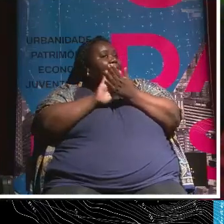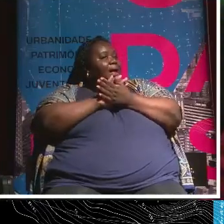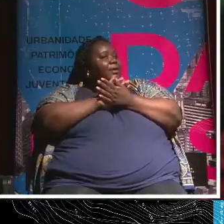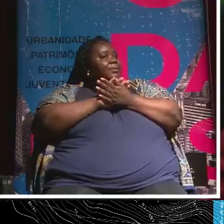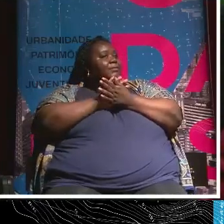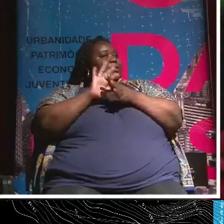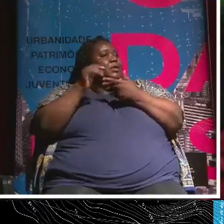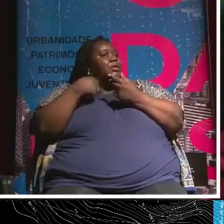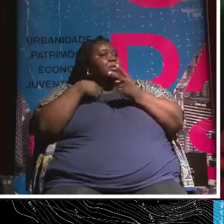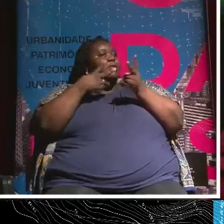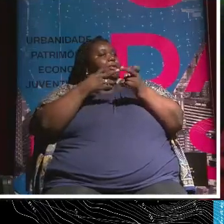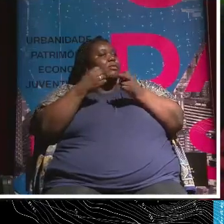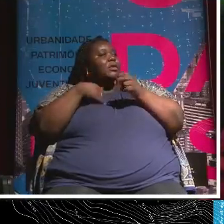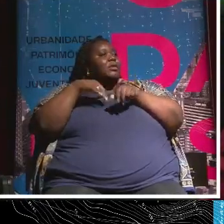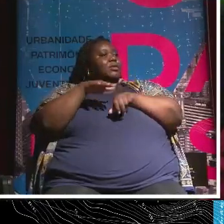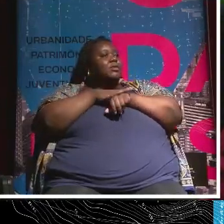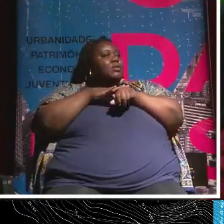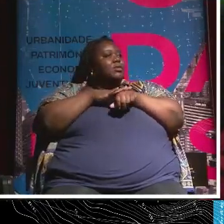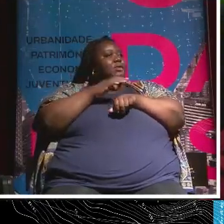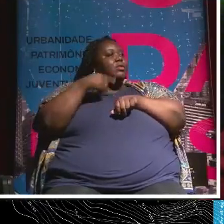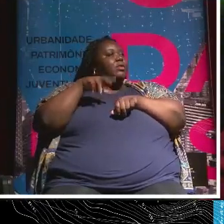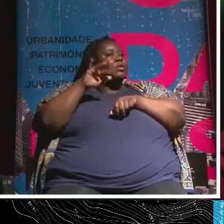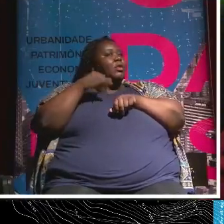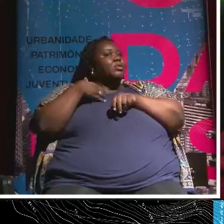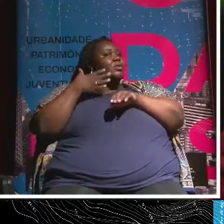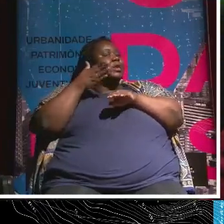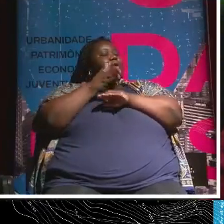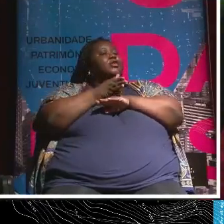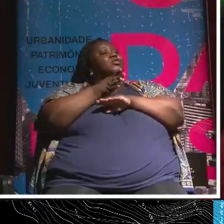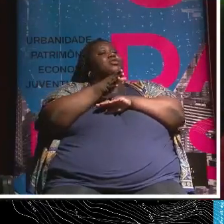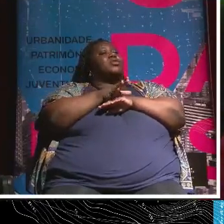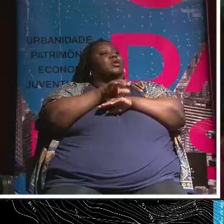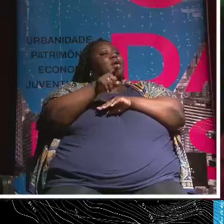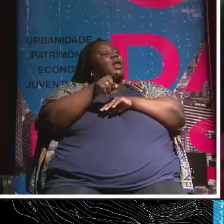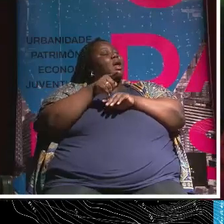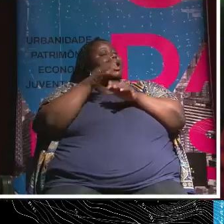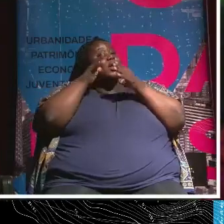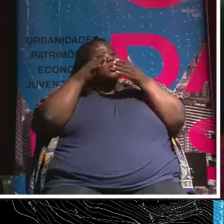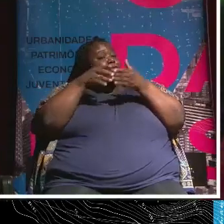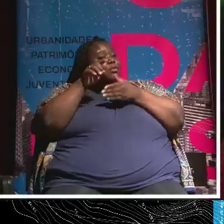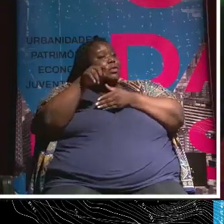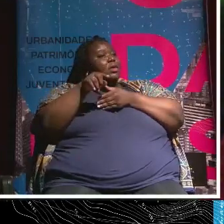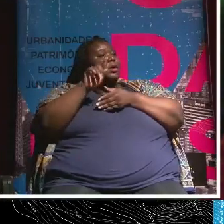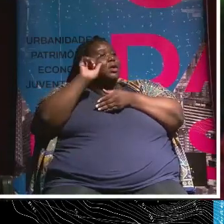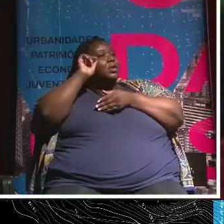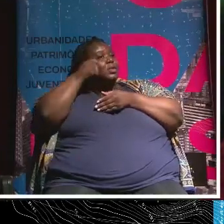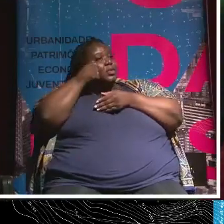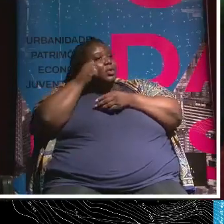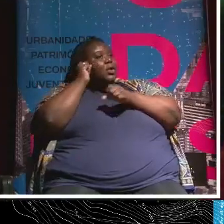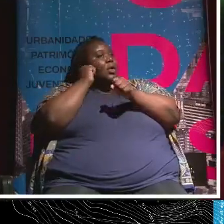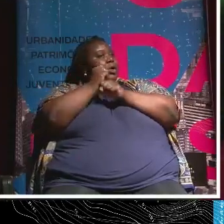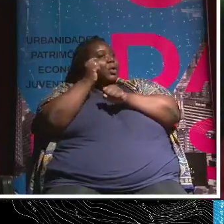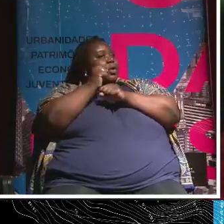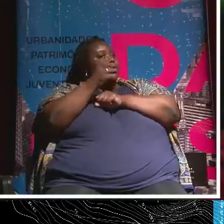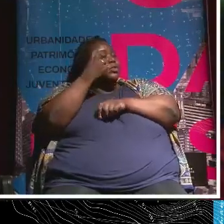e quando a gente vai fazer uma discussão, a gente nunca consegue chegar no ponto aonde o negro constrói conhecimento e riqueza